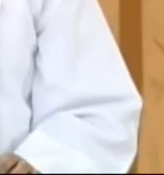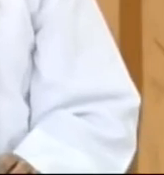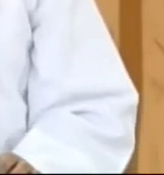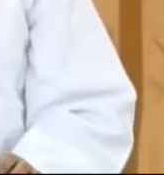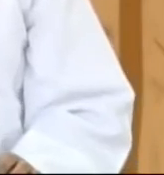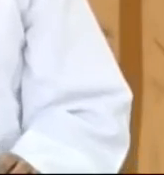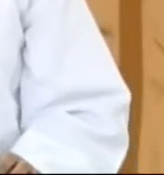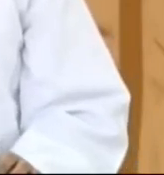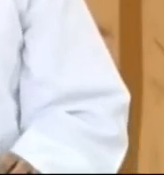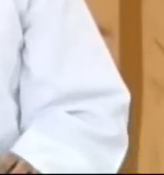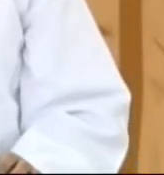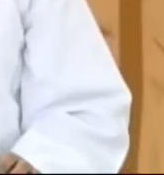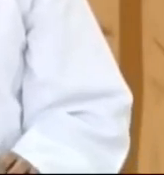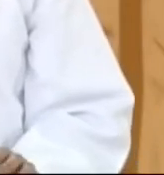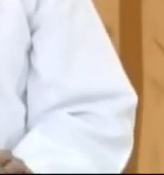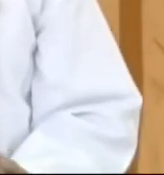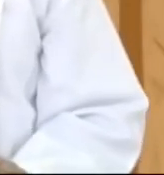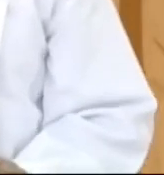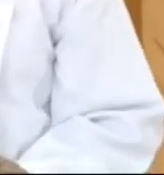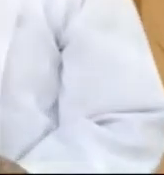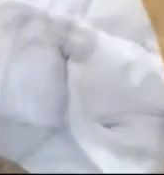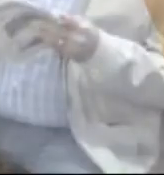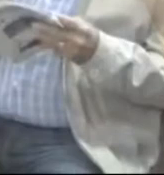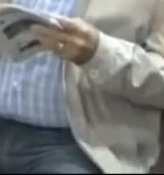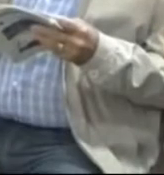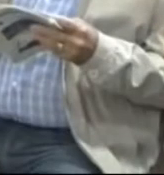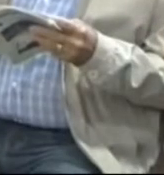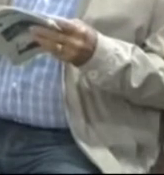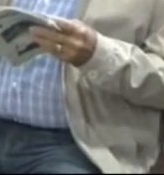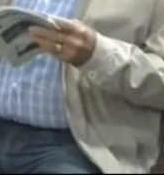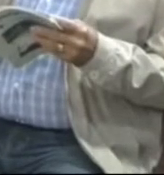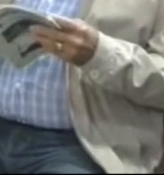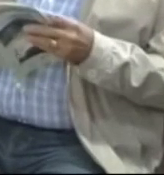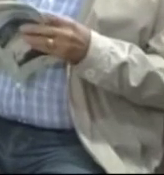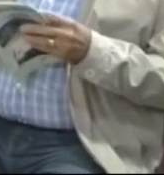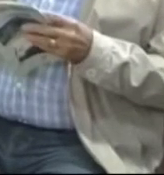Amém. Palavra do Senhor. Graças a Deus.